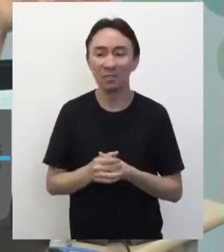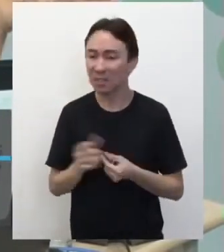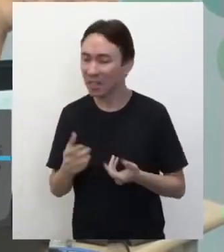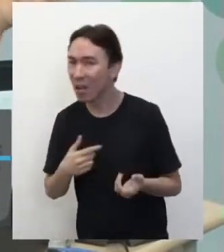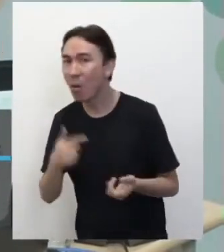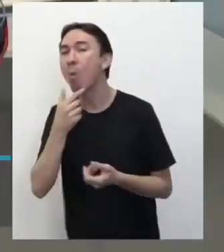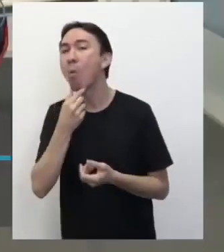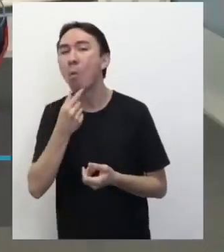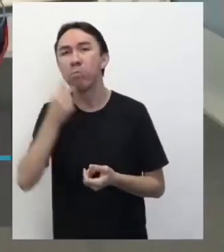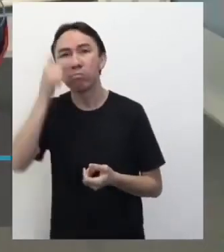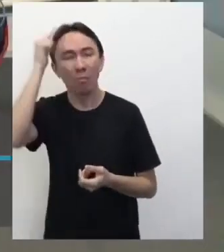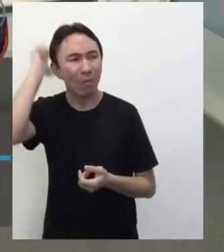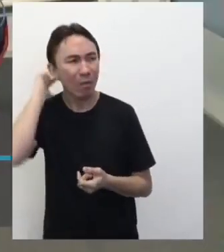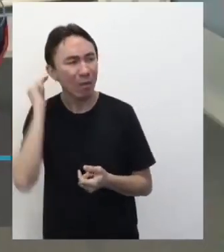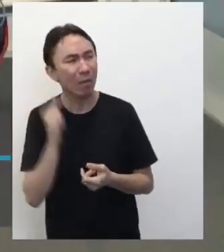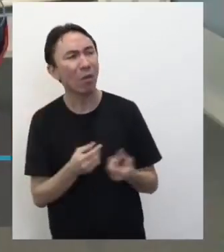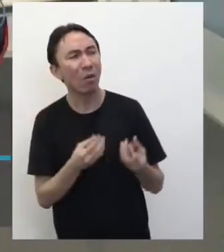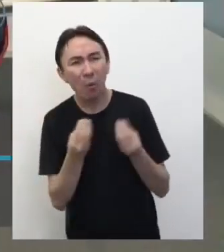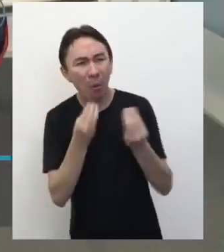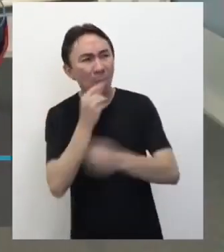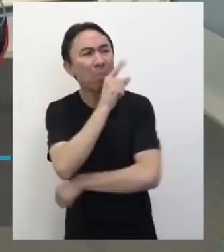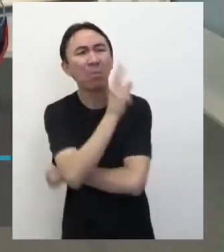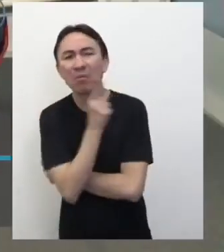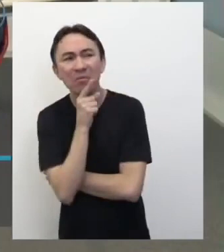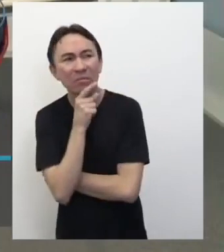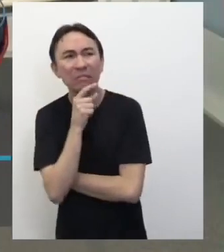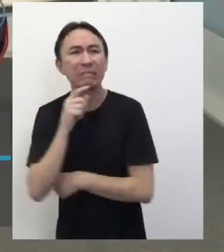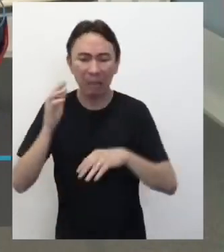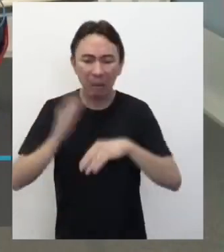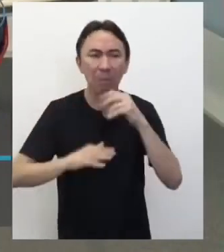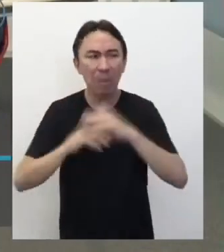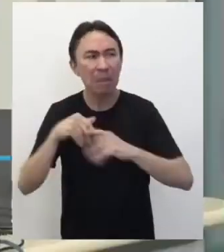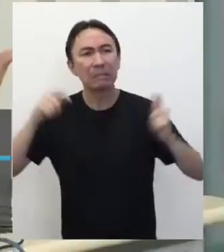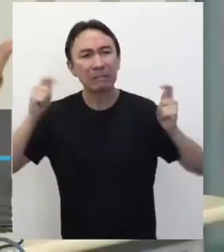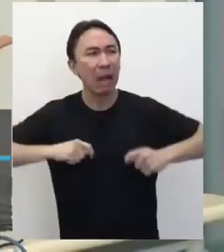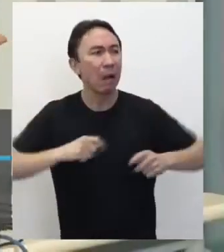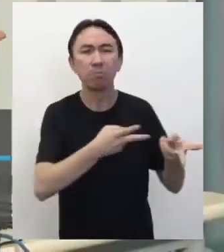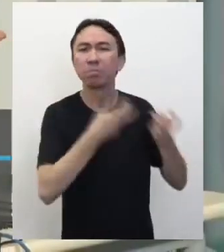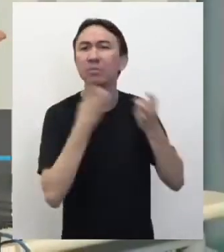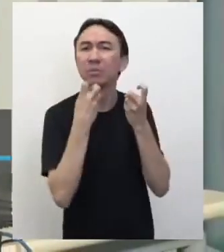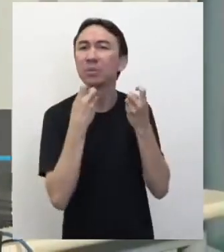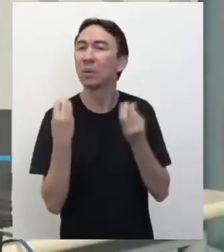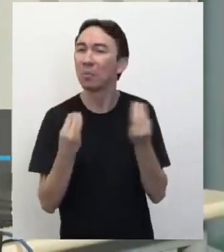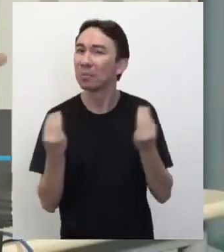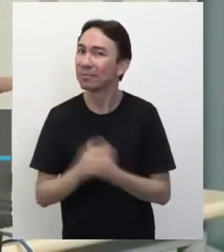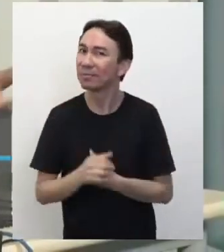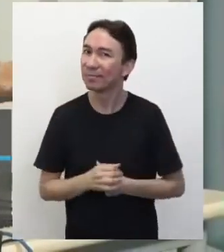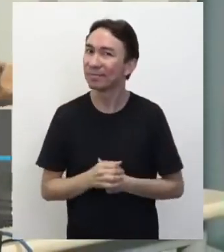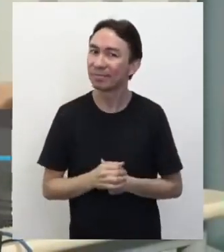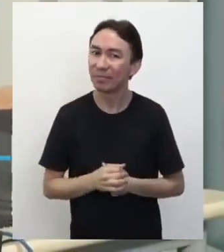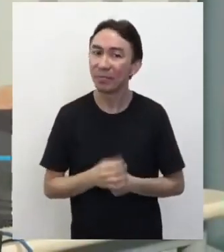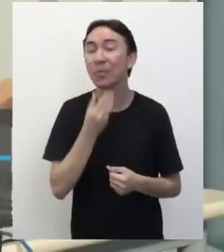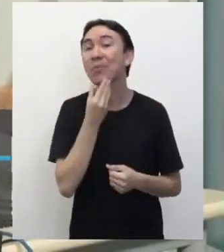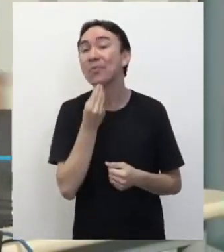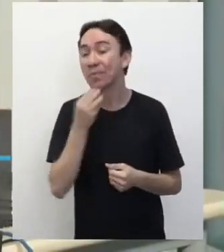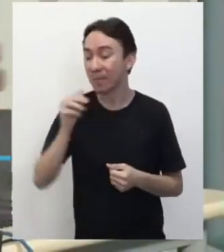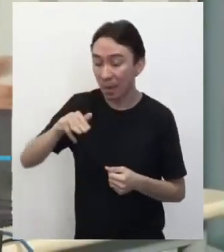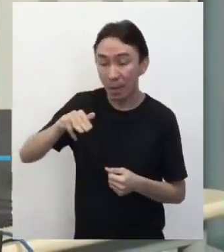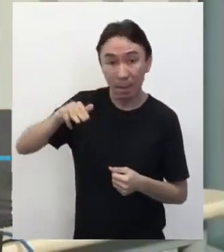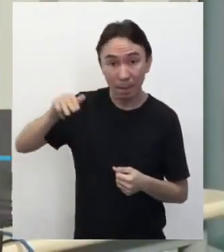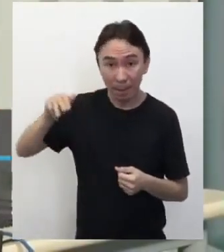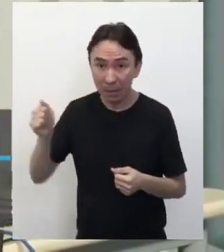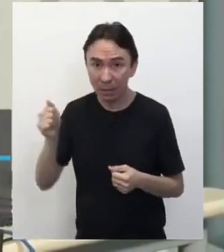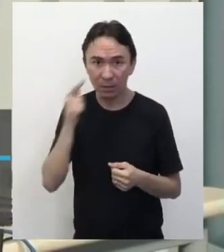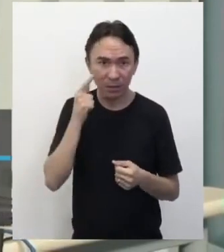outro? Justamente, o Machado, ele escreve esse livro para fazer uma crítica mesmo. Por que existe o sanatório? Por que